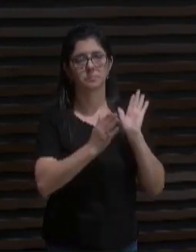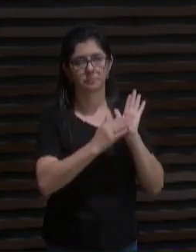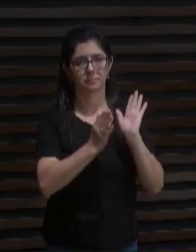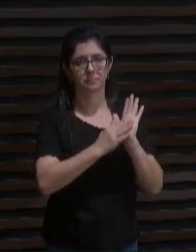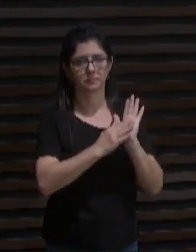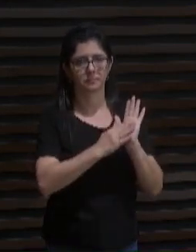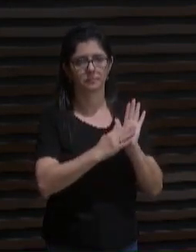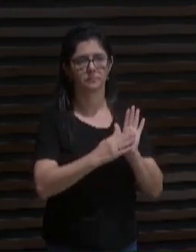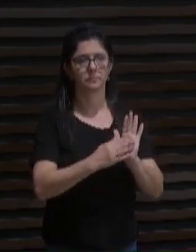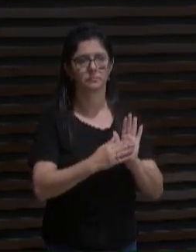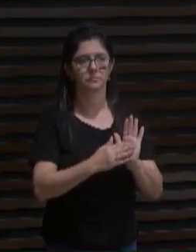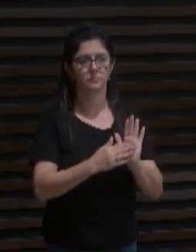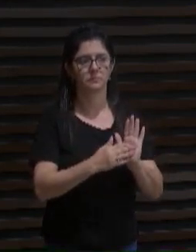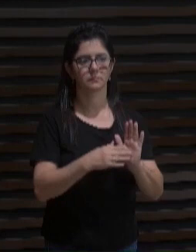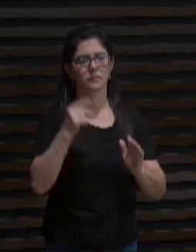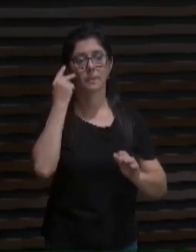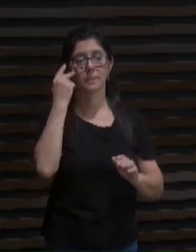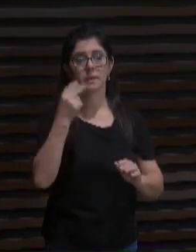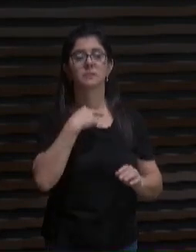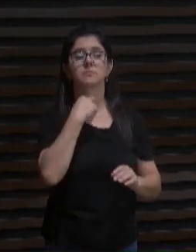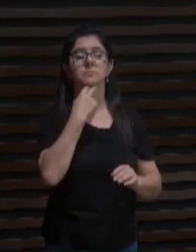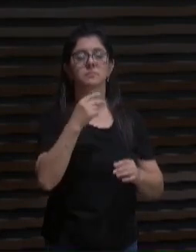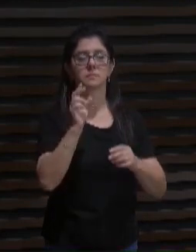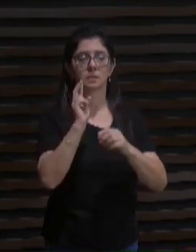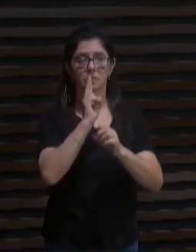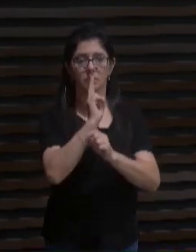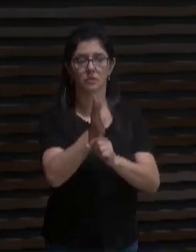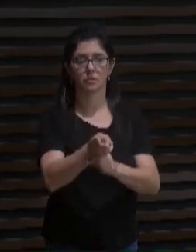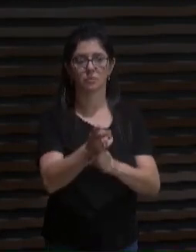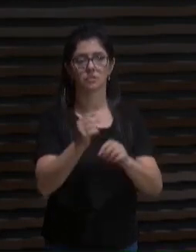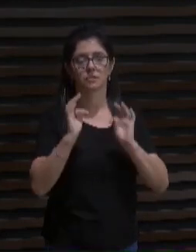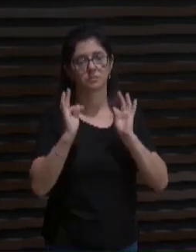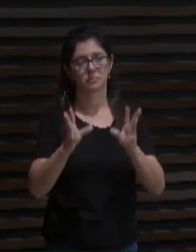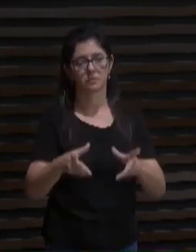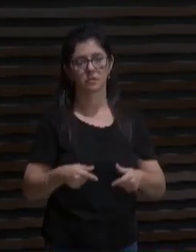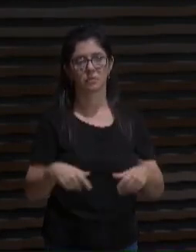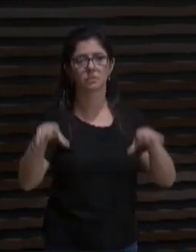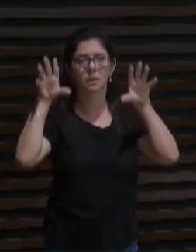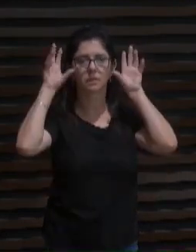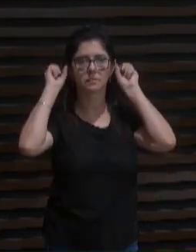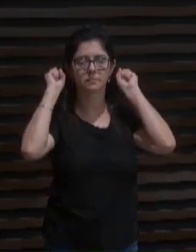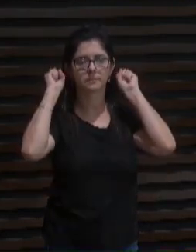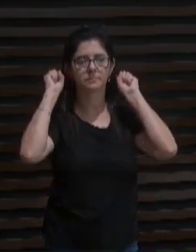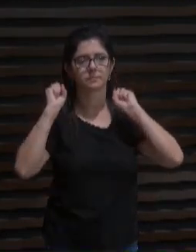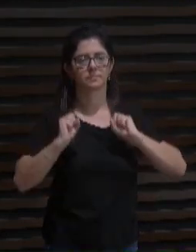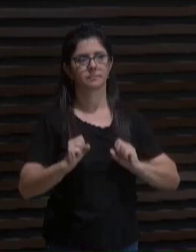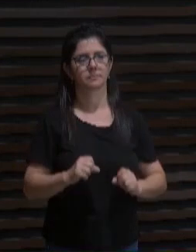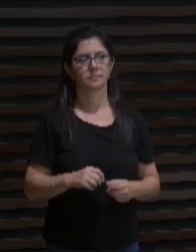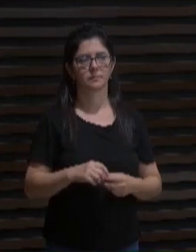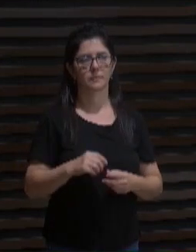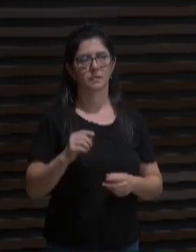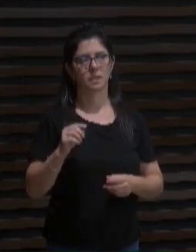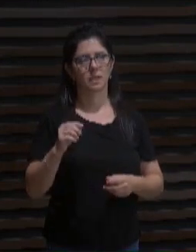audível, para quê? Para que todos ouçam. Eu estou privilegiado aqui por causa do microfone, mas se alguém lá